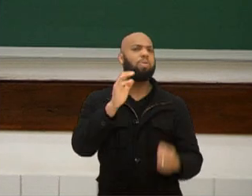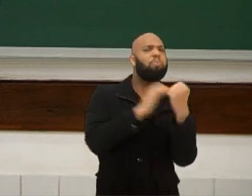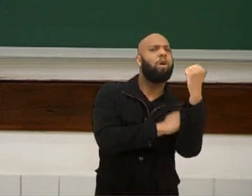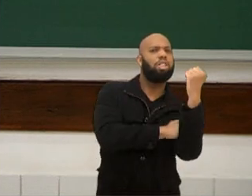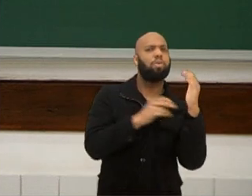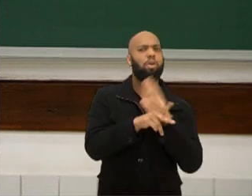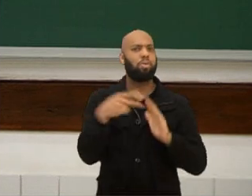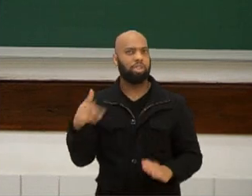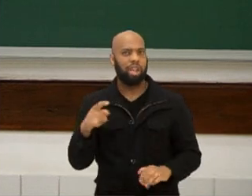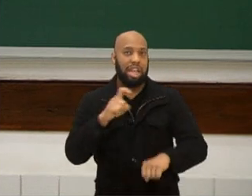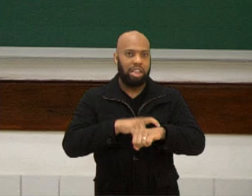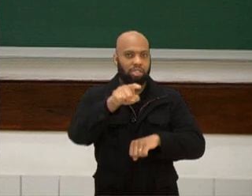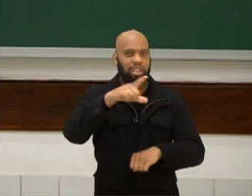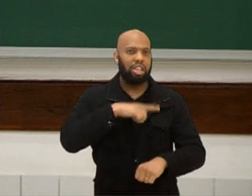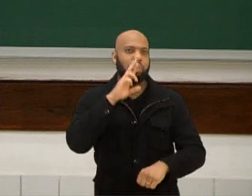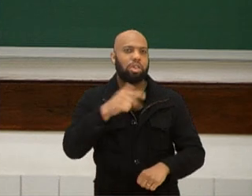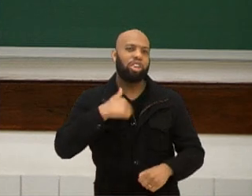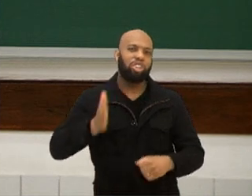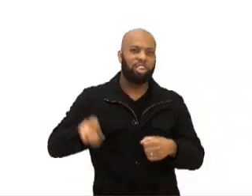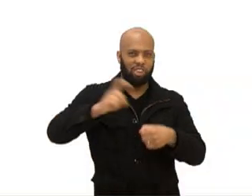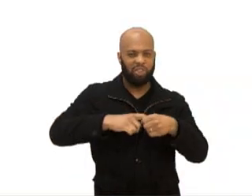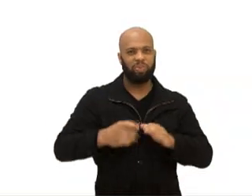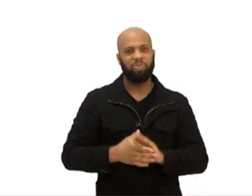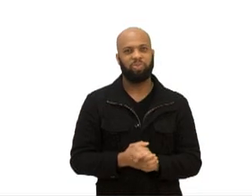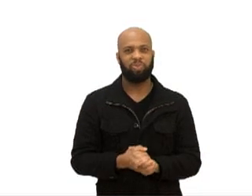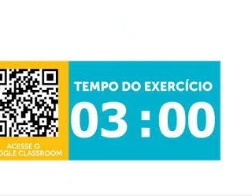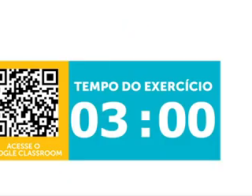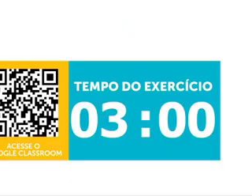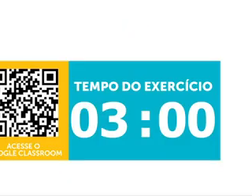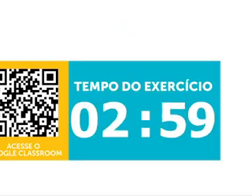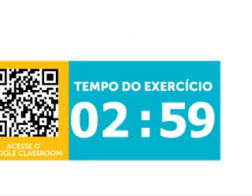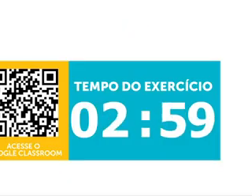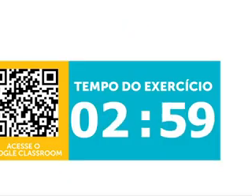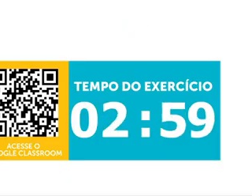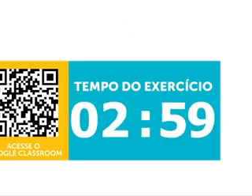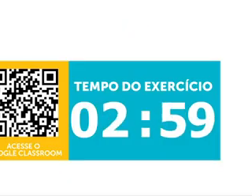da personagem? Vou dar um tempinho para você fazer isso e eu já volto.